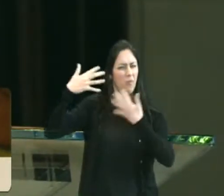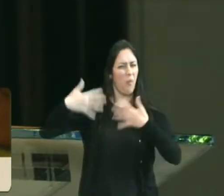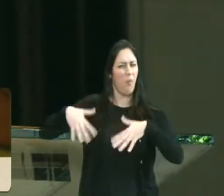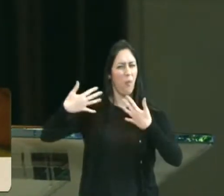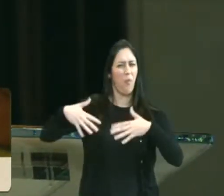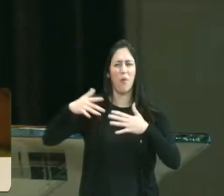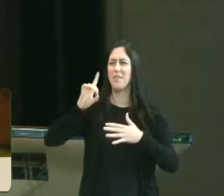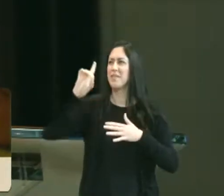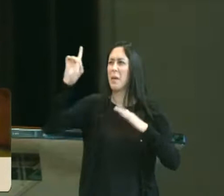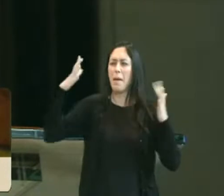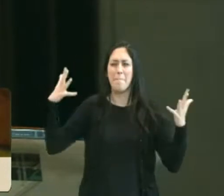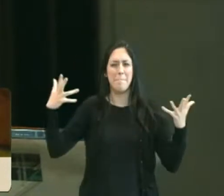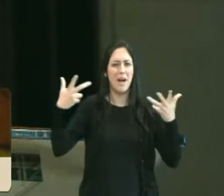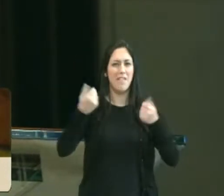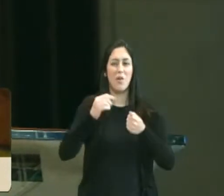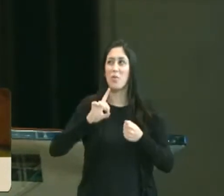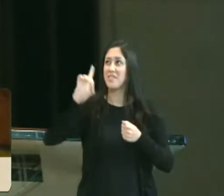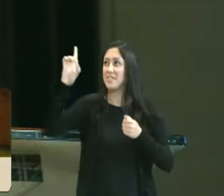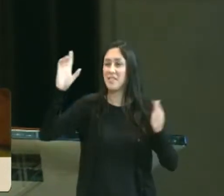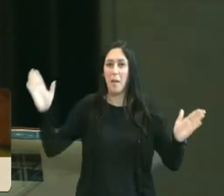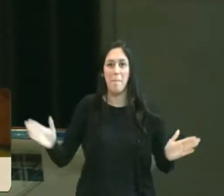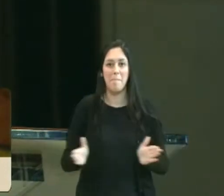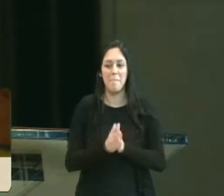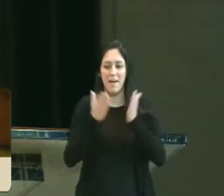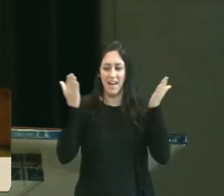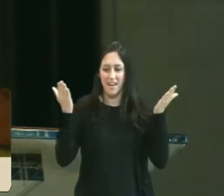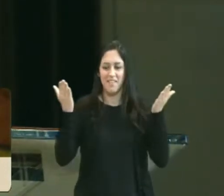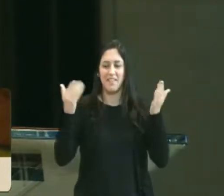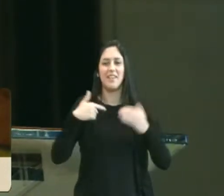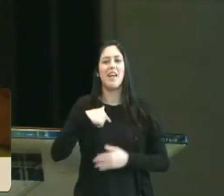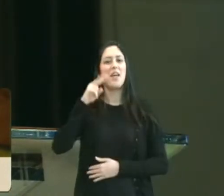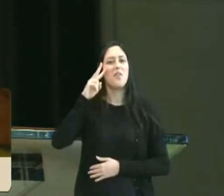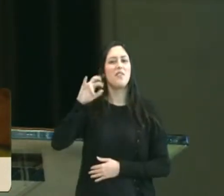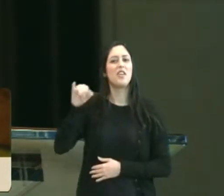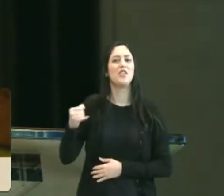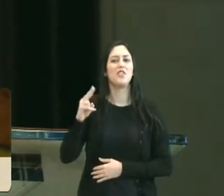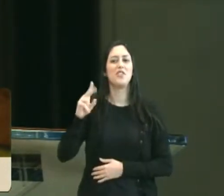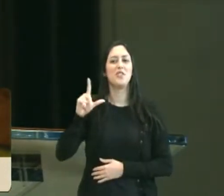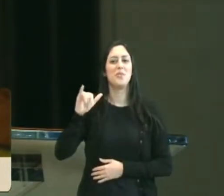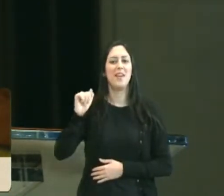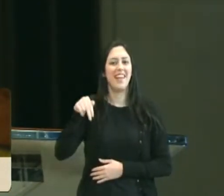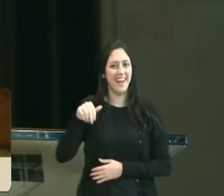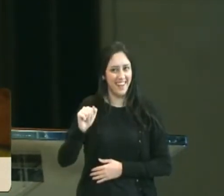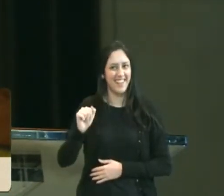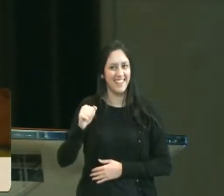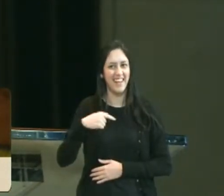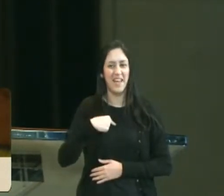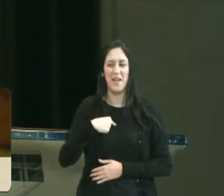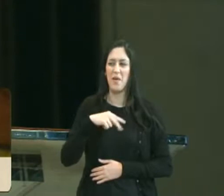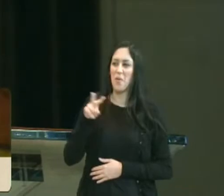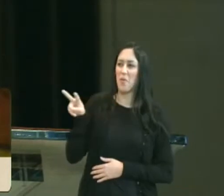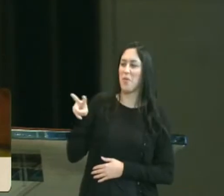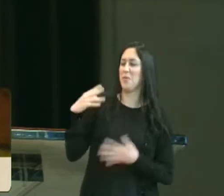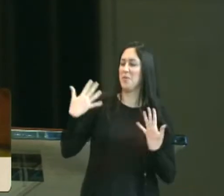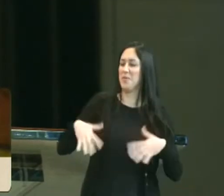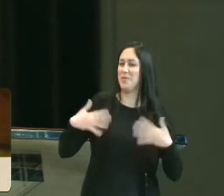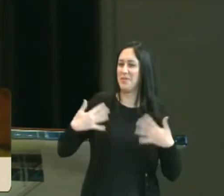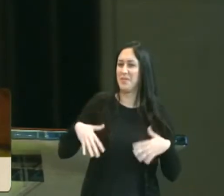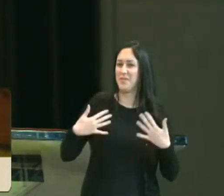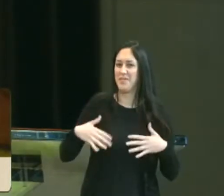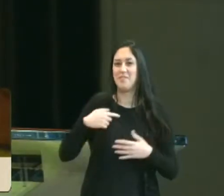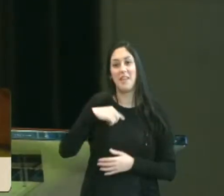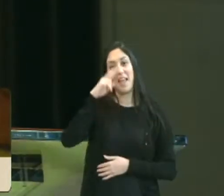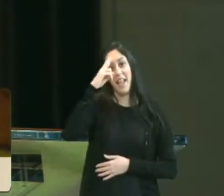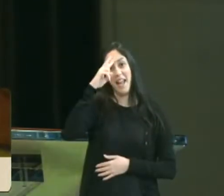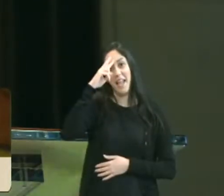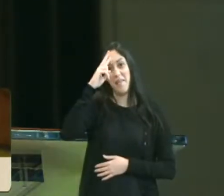Ele faz maravilhas. Eu estava ouvindo aqui a Juliana falar, Chile, e feliz lembrando um